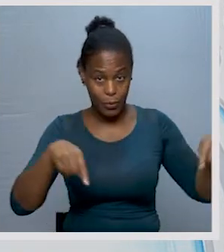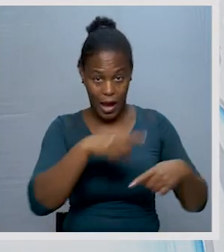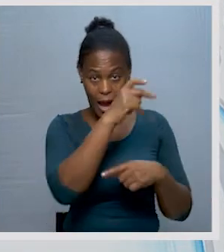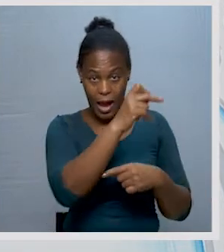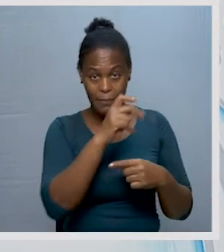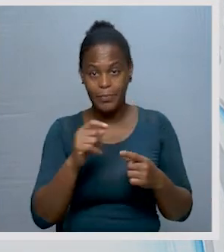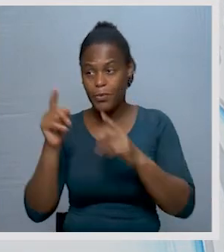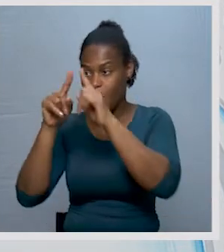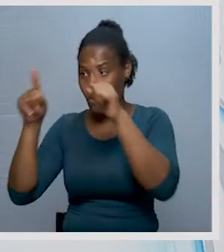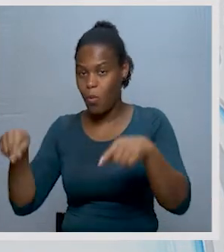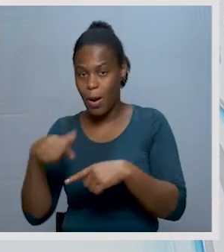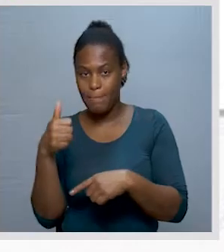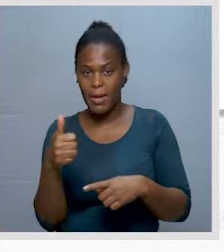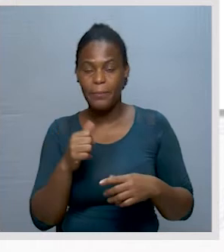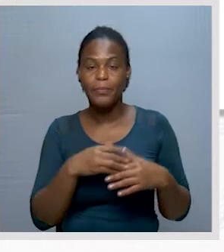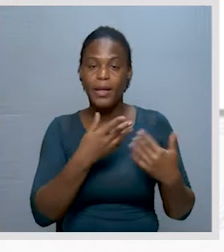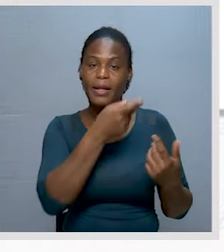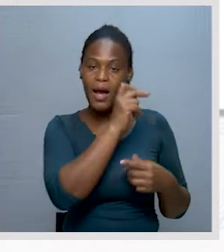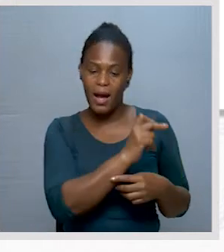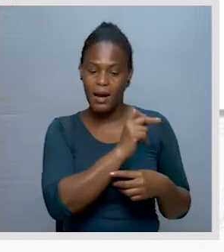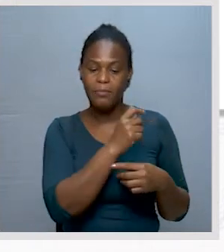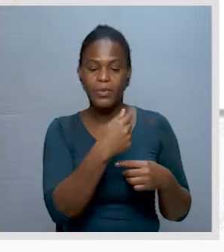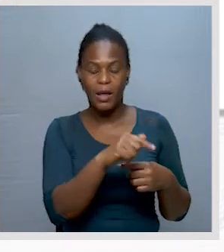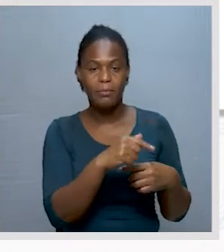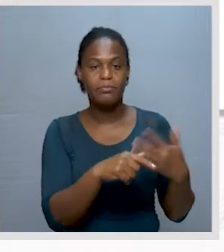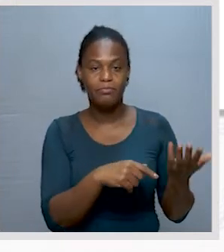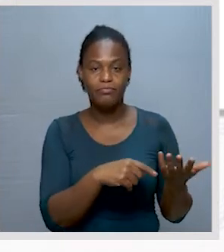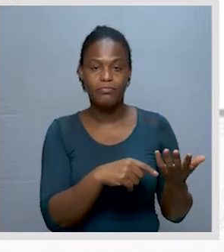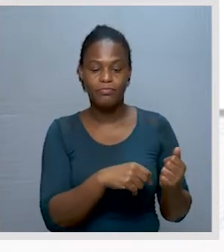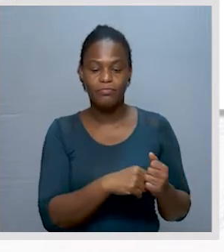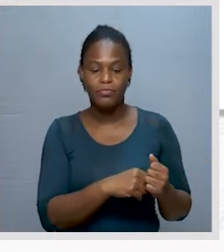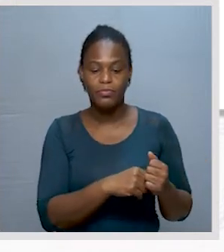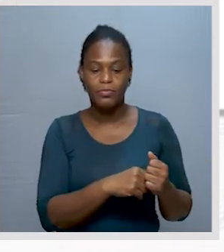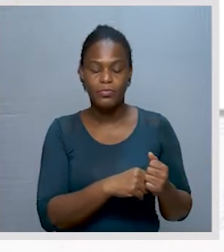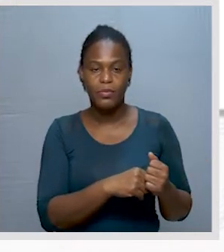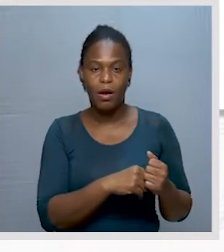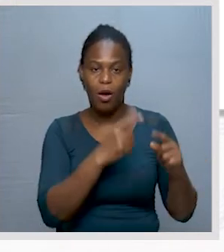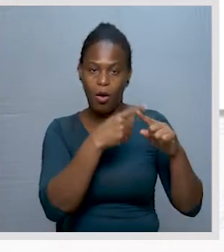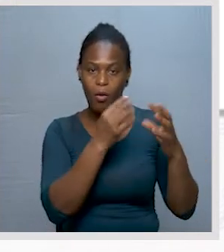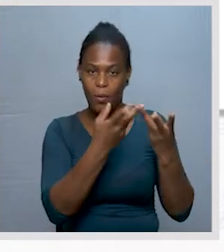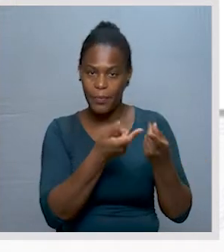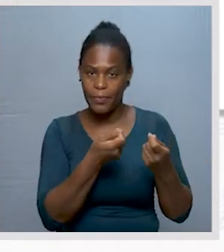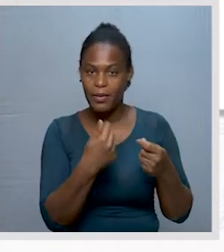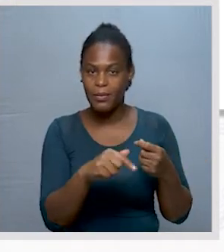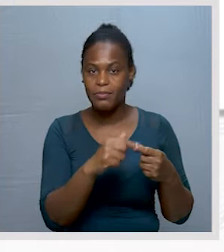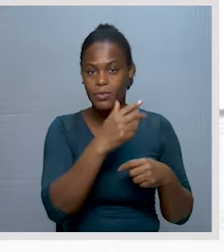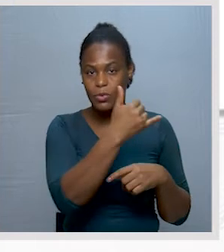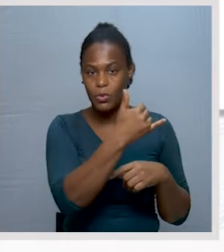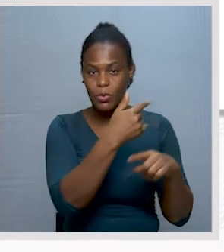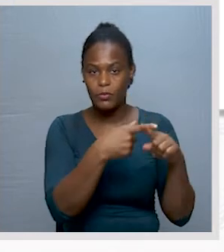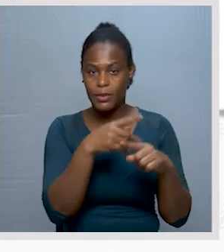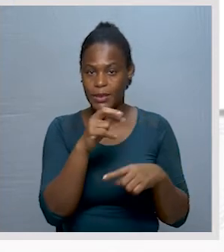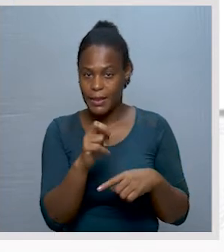e a coluna B. Na coluna A, nós temos as seguintes operações.